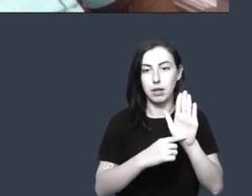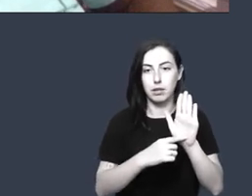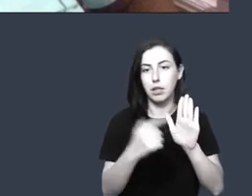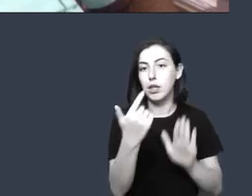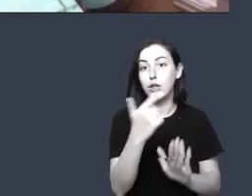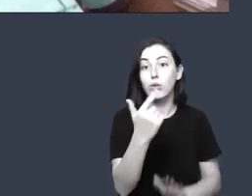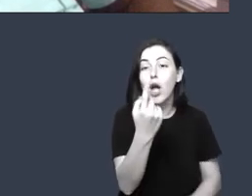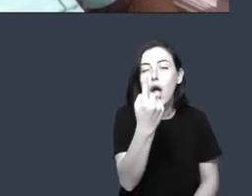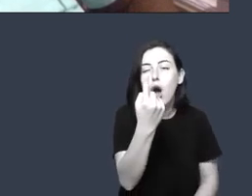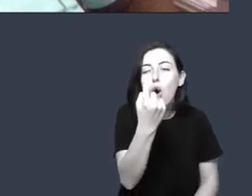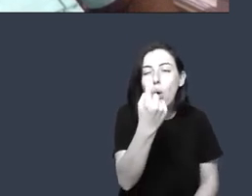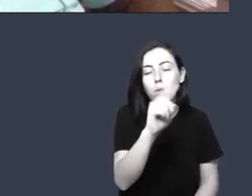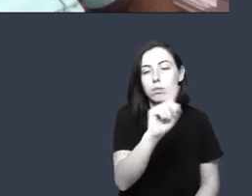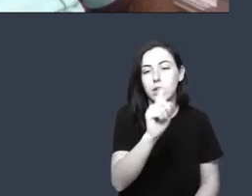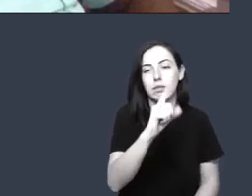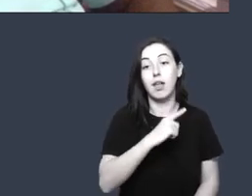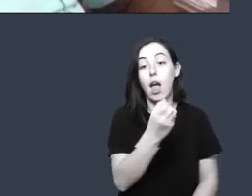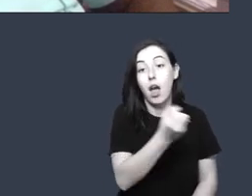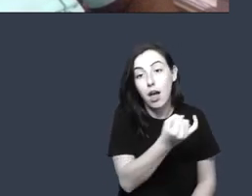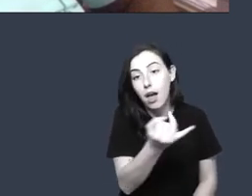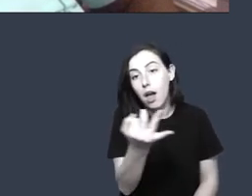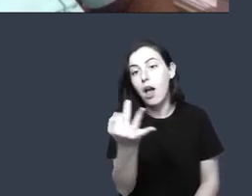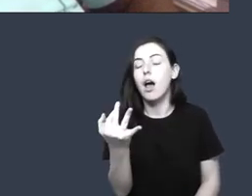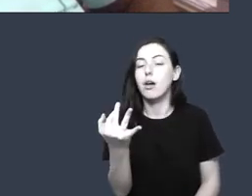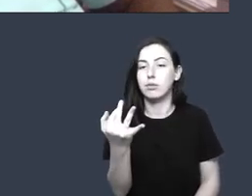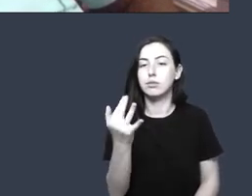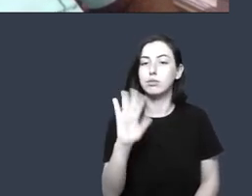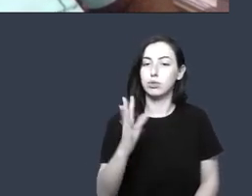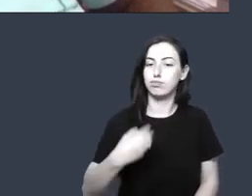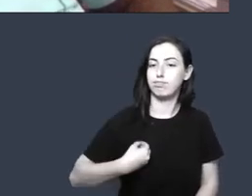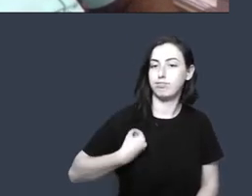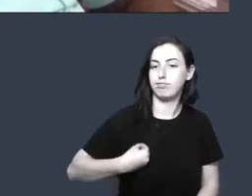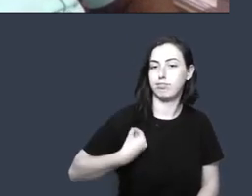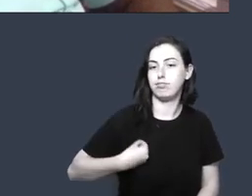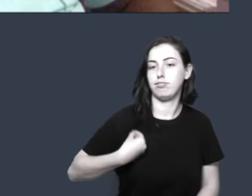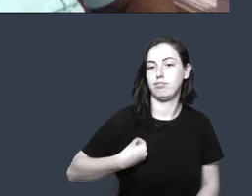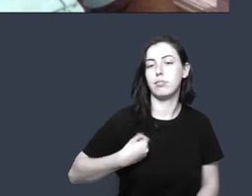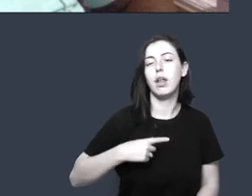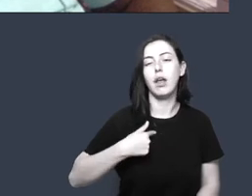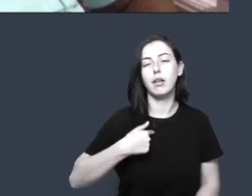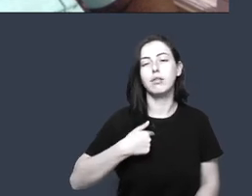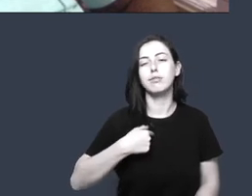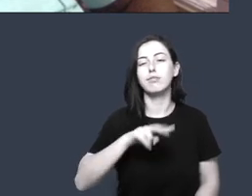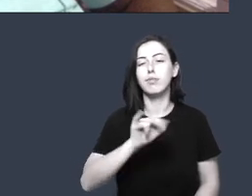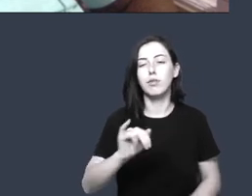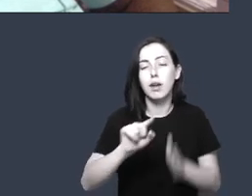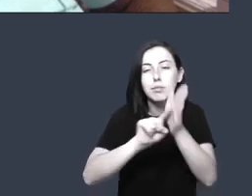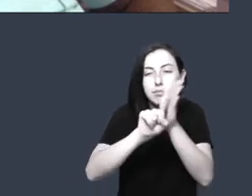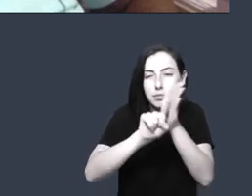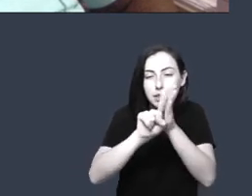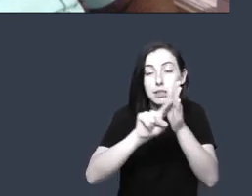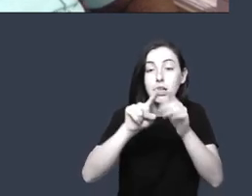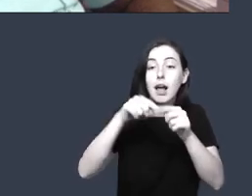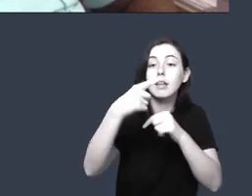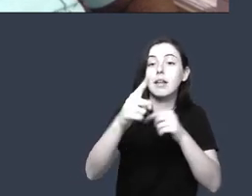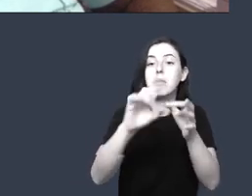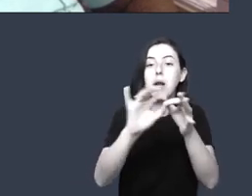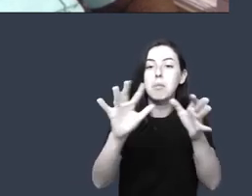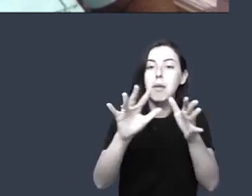alguns protocolos já que são existentes. Eu vou procurar aqui e depois disponibilizo algum desses